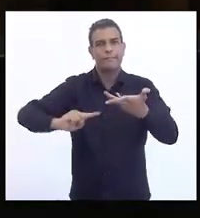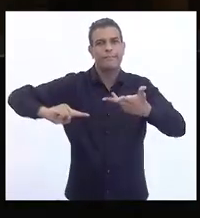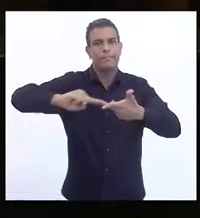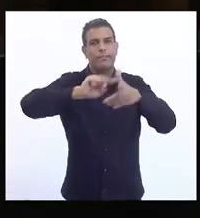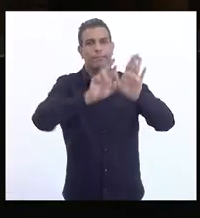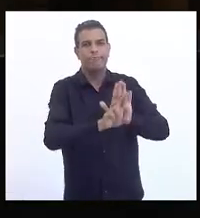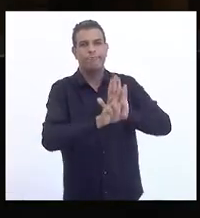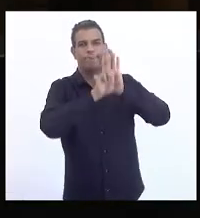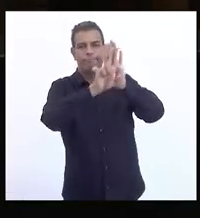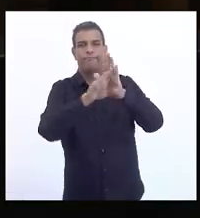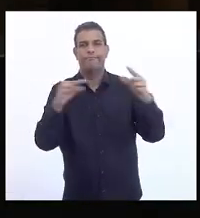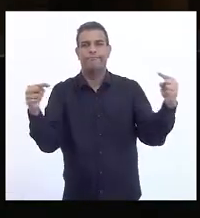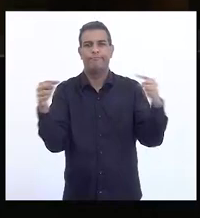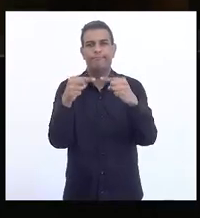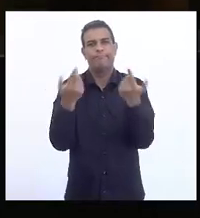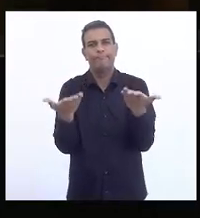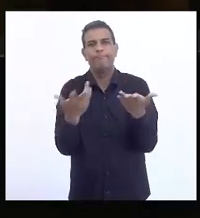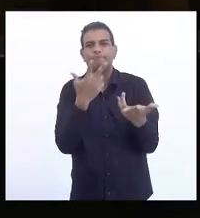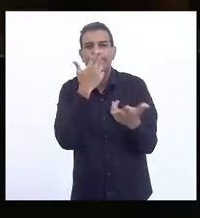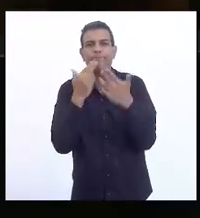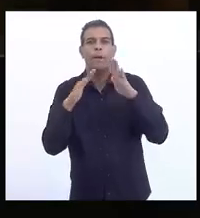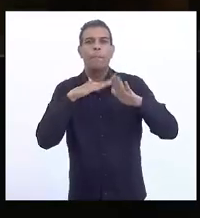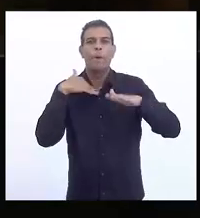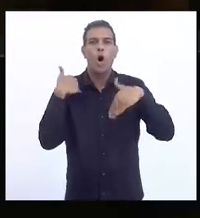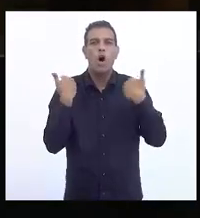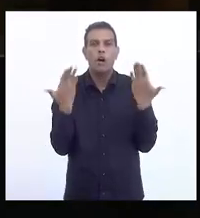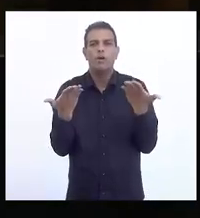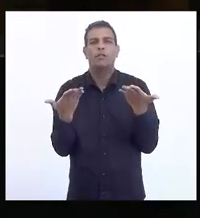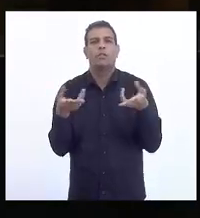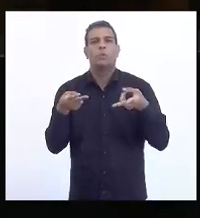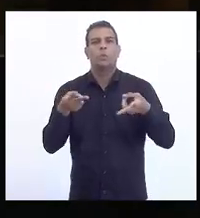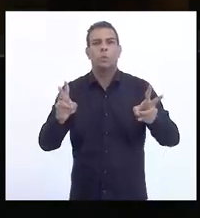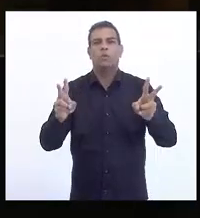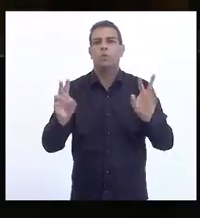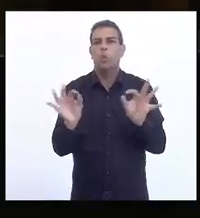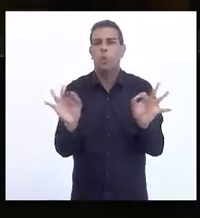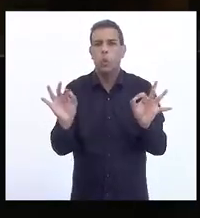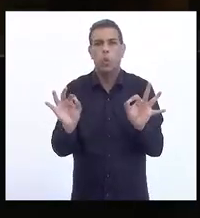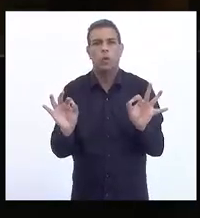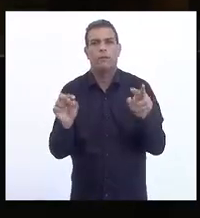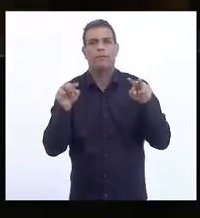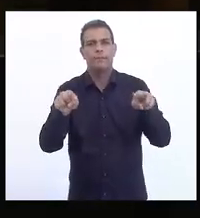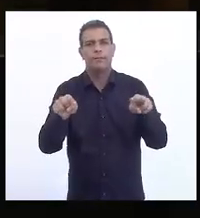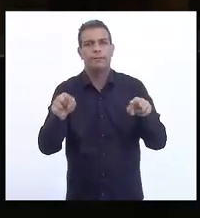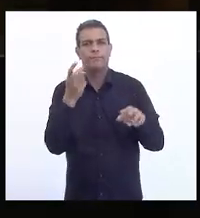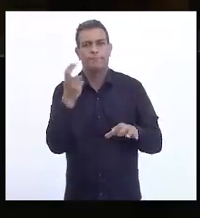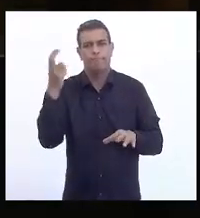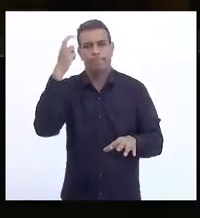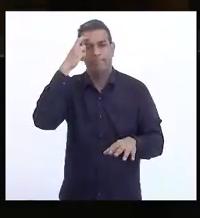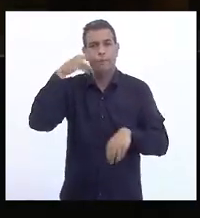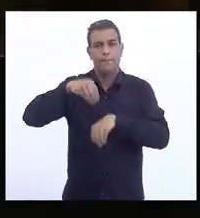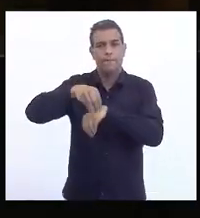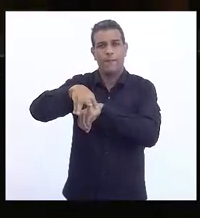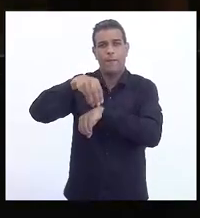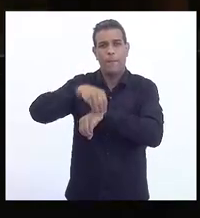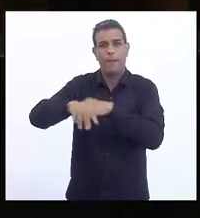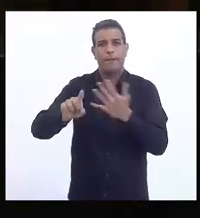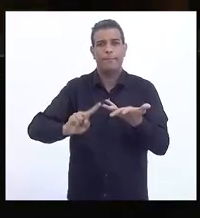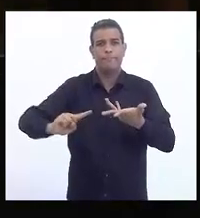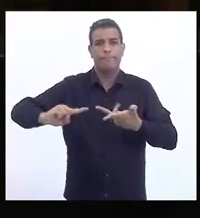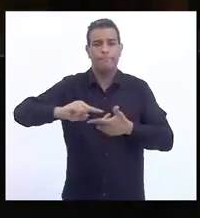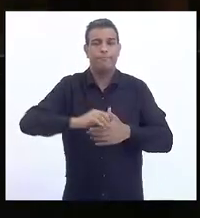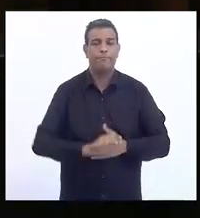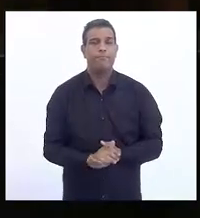representar mais uma chacina dentro da favela e da periferia, já que não tem inteligência e informação.